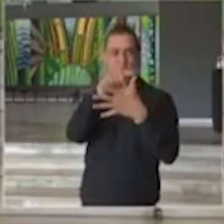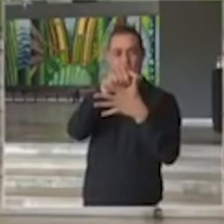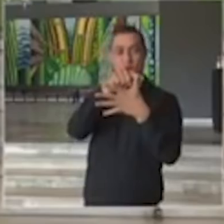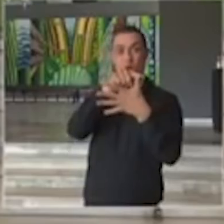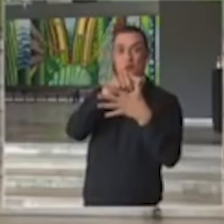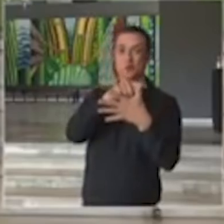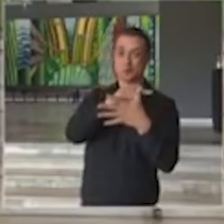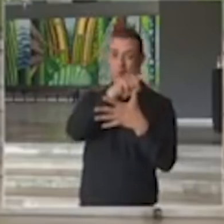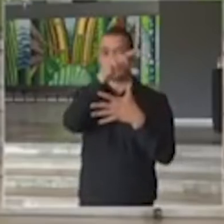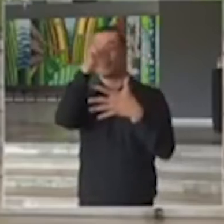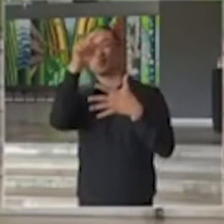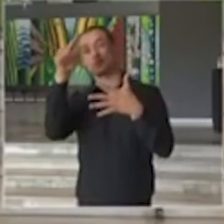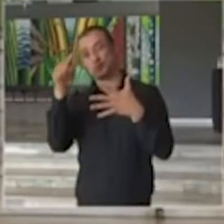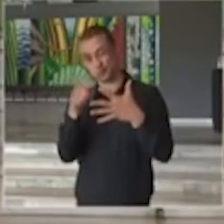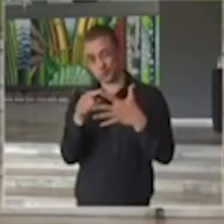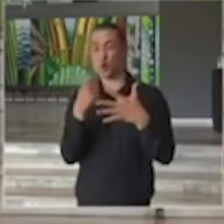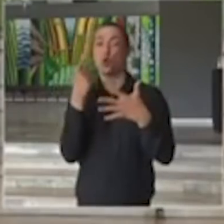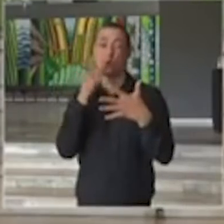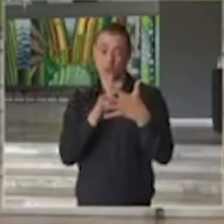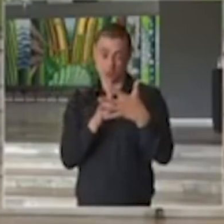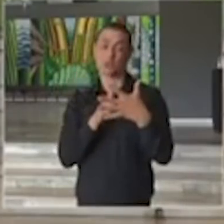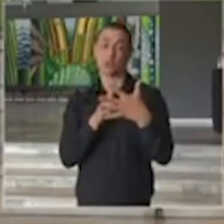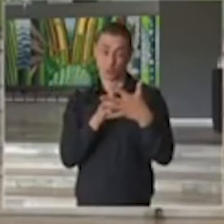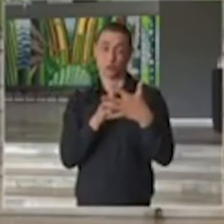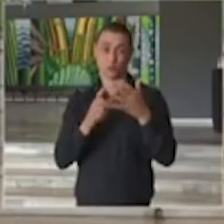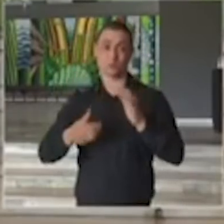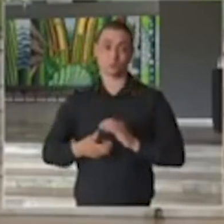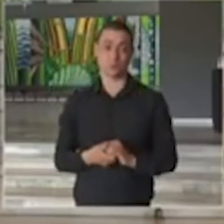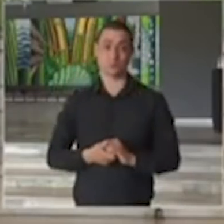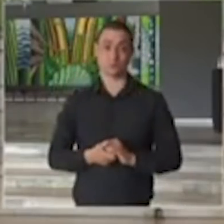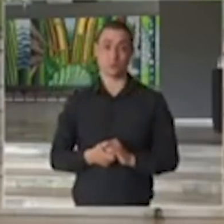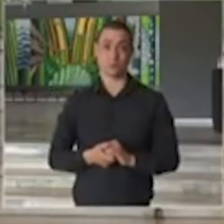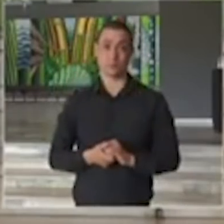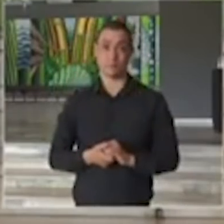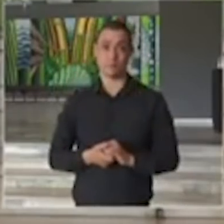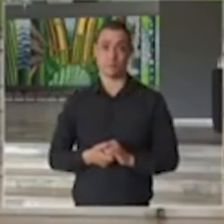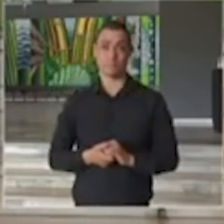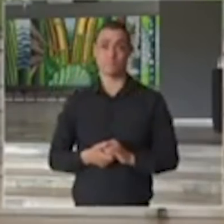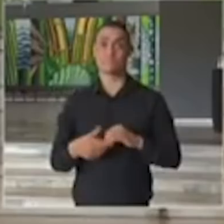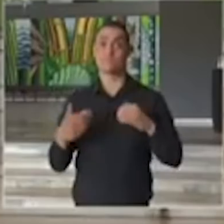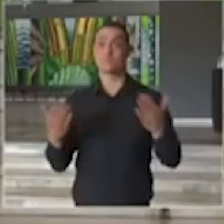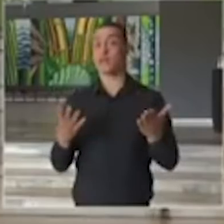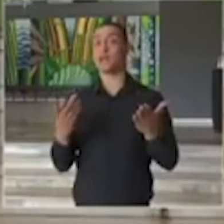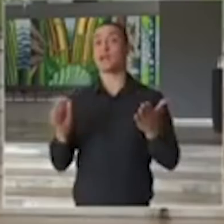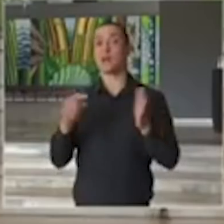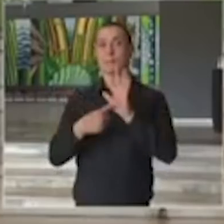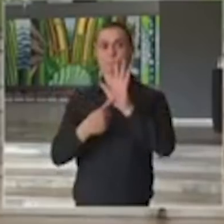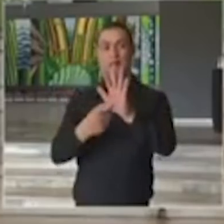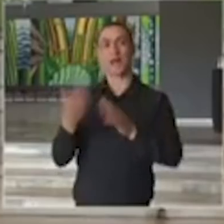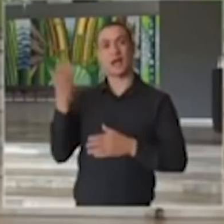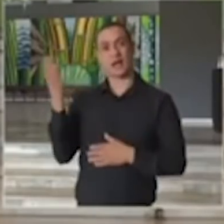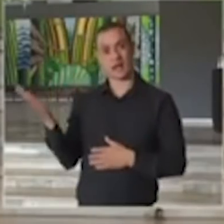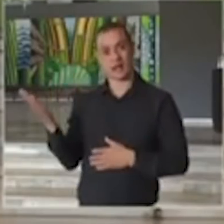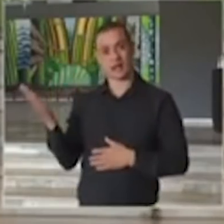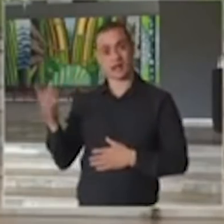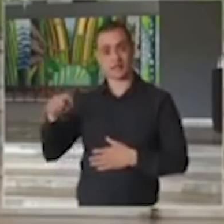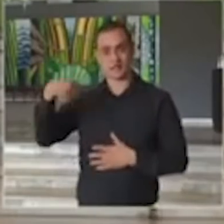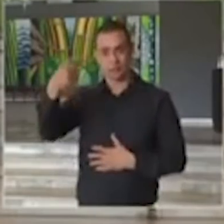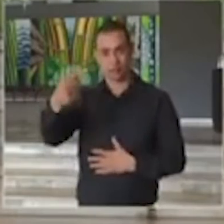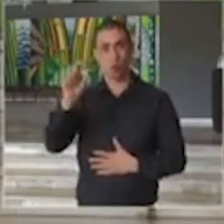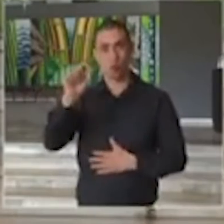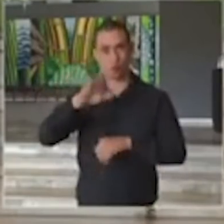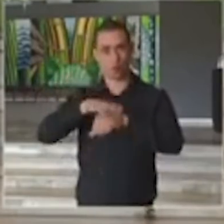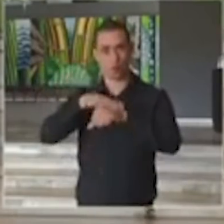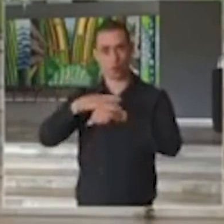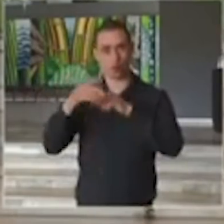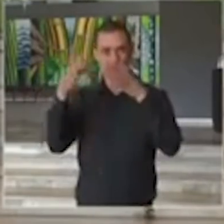para fases menos restritivas do plano são paulo a apresentação será feita na